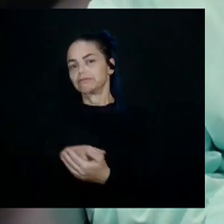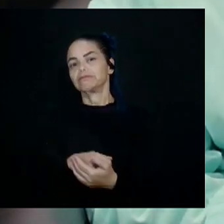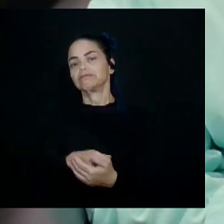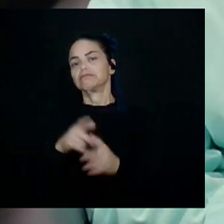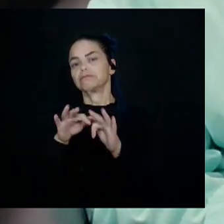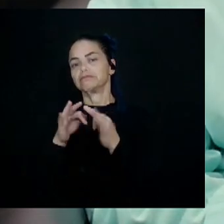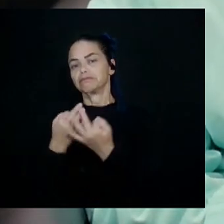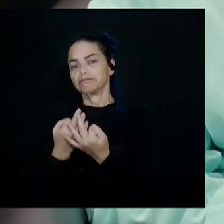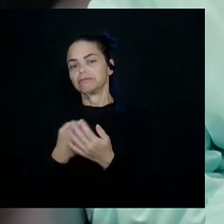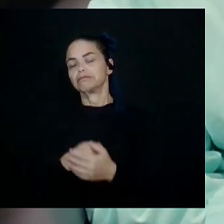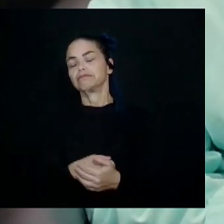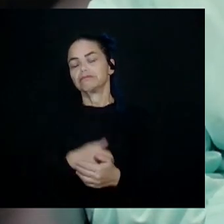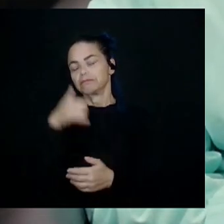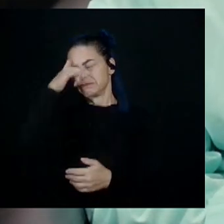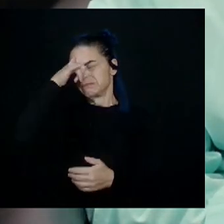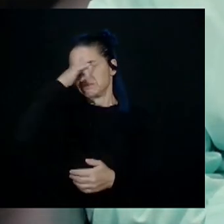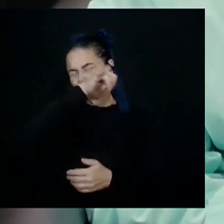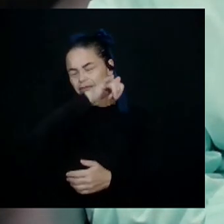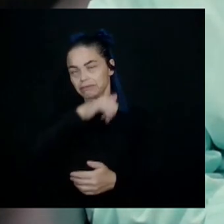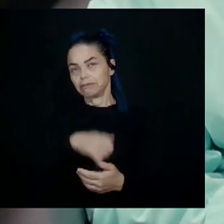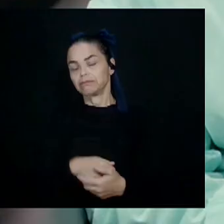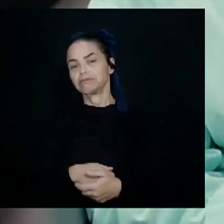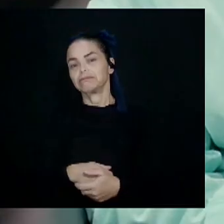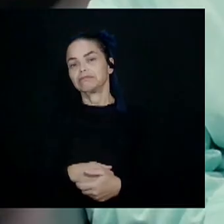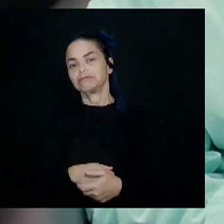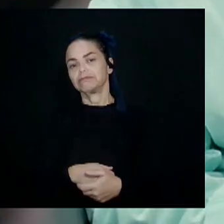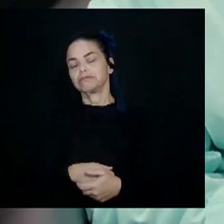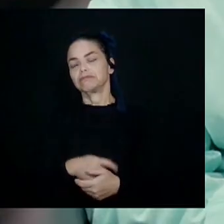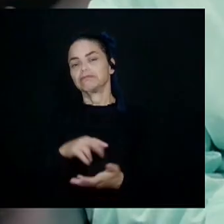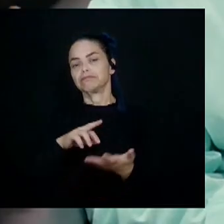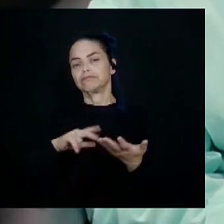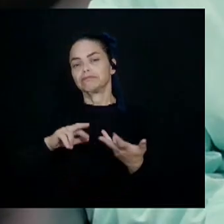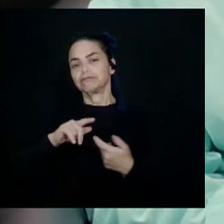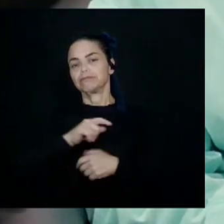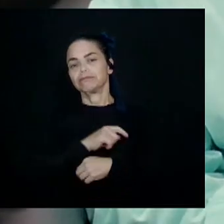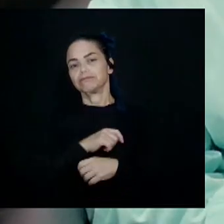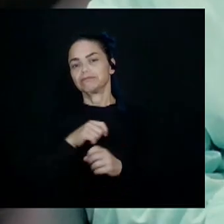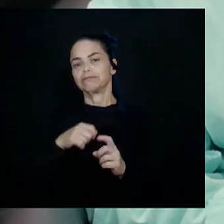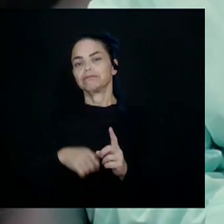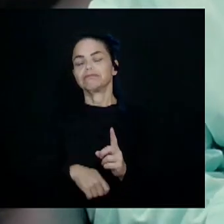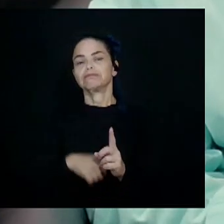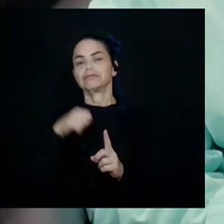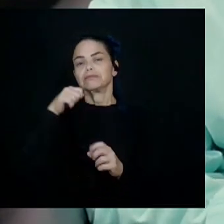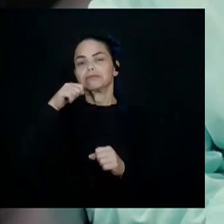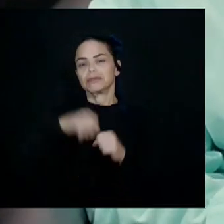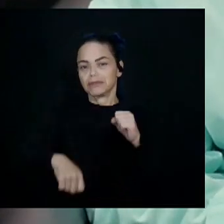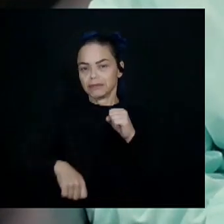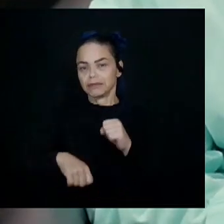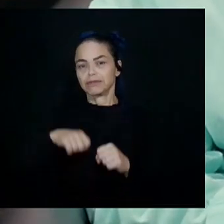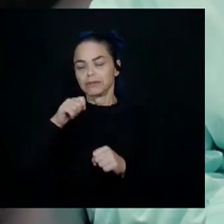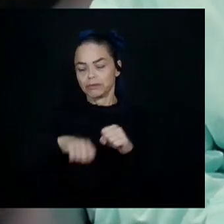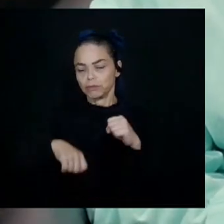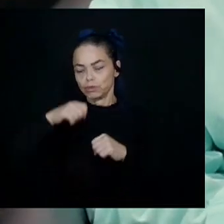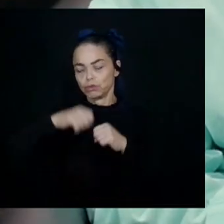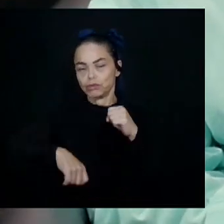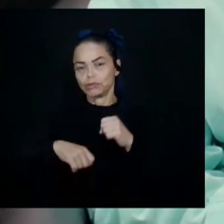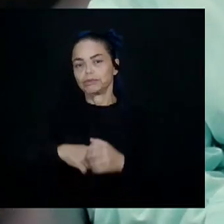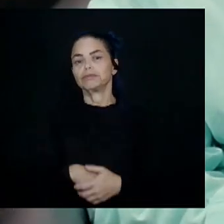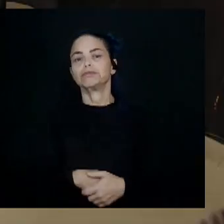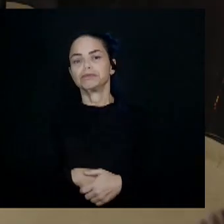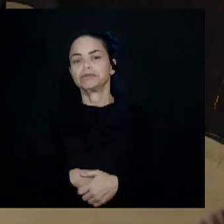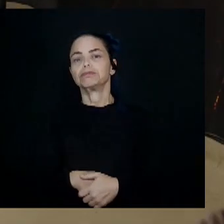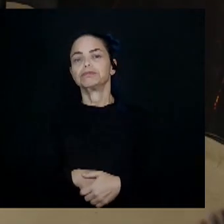e evitar uma infinidade de abusos que essa sociedade está predisposta. Sem